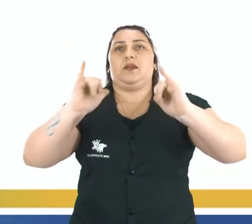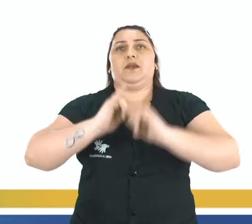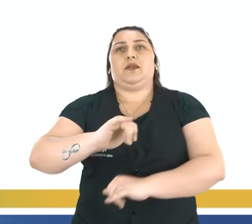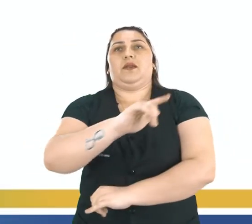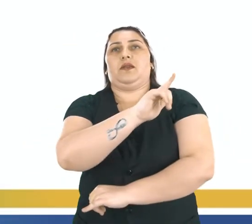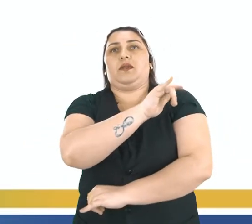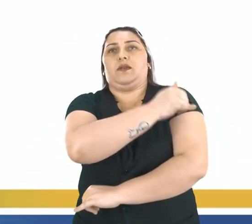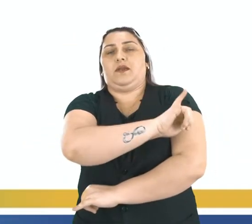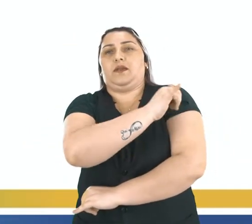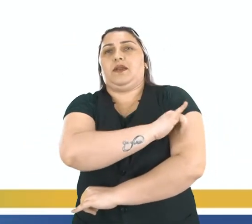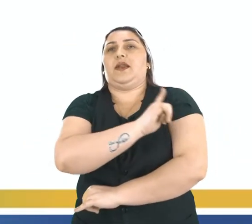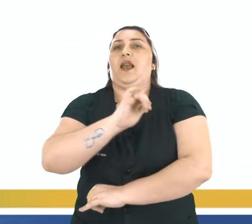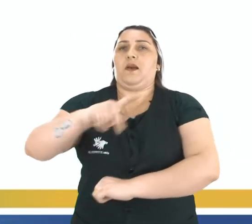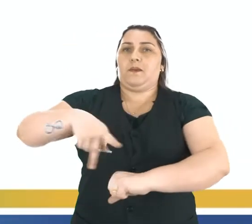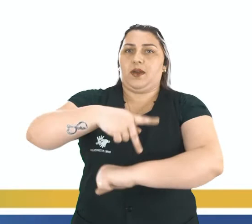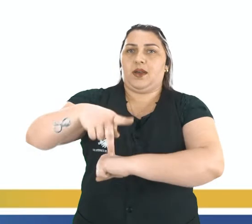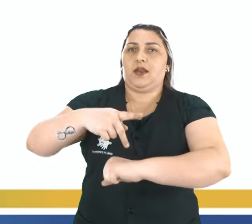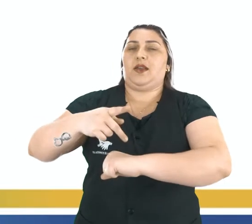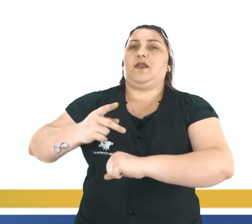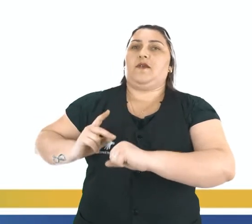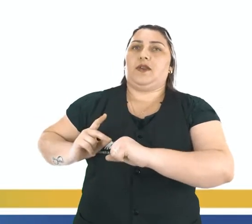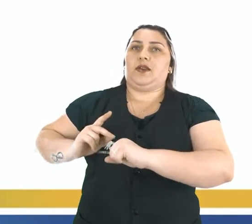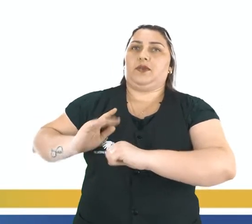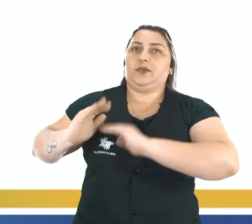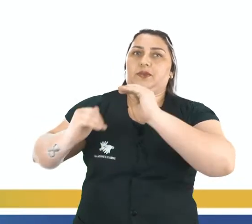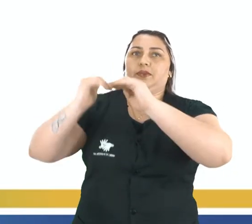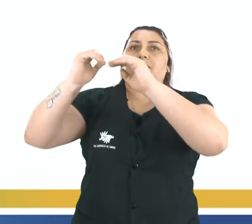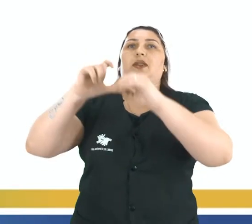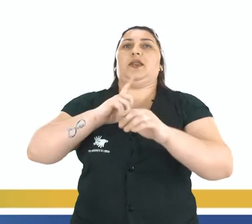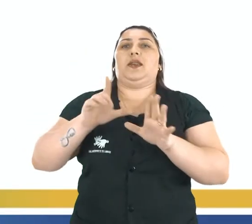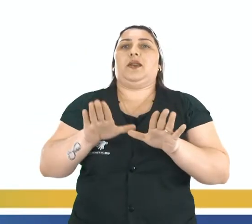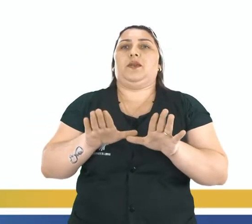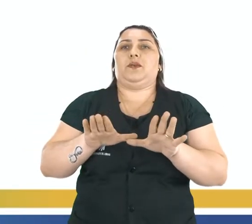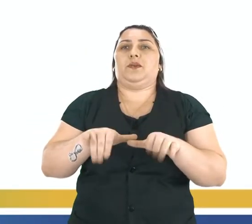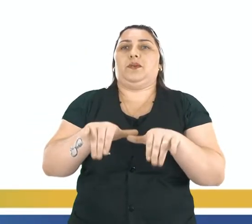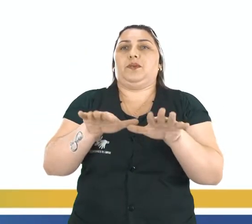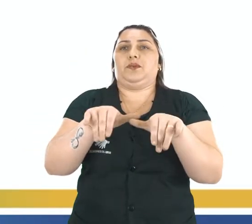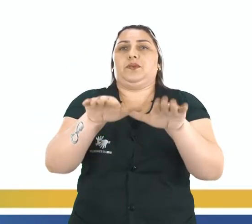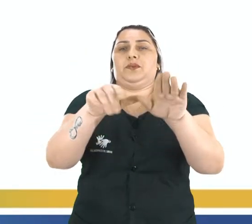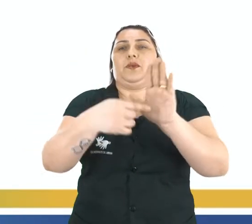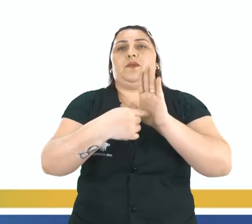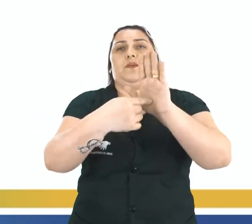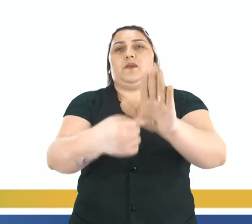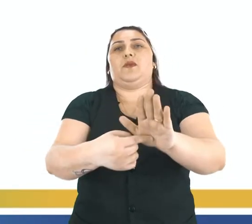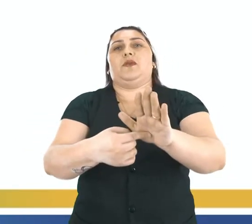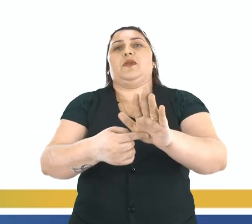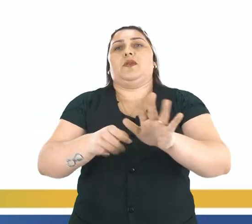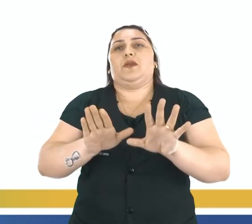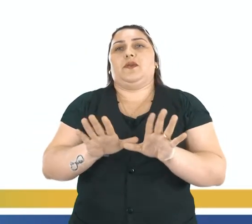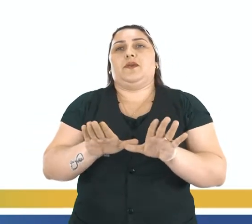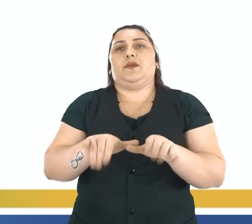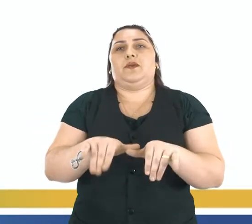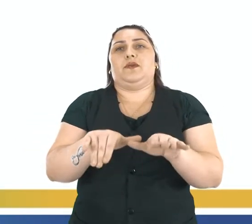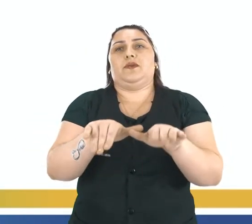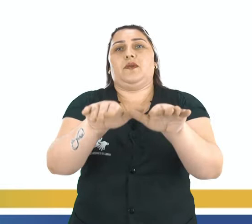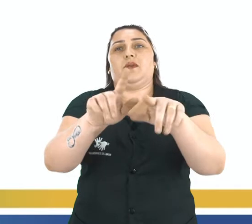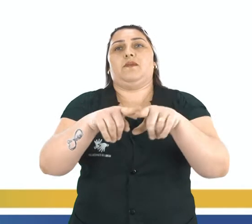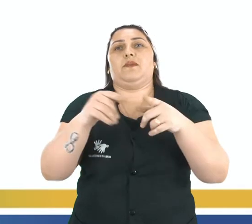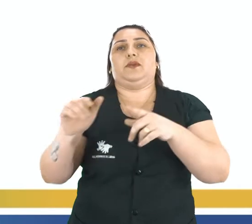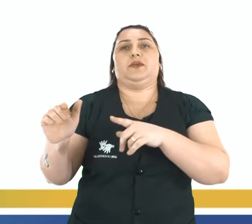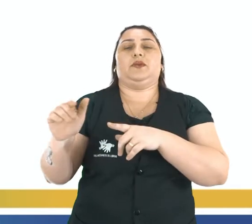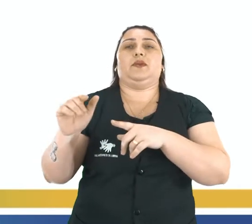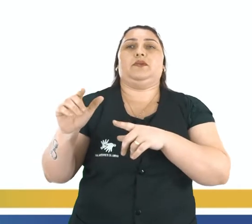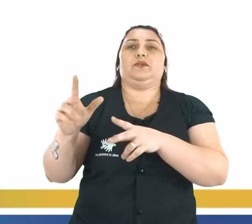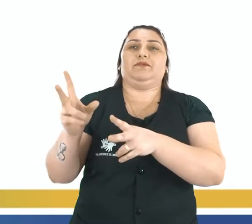diz: esse é um país que vai para frente. Aí tem uma ave voando, que indica toda essa questão de voar mais